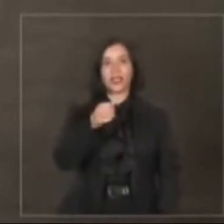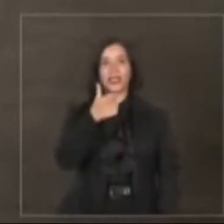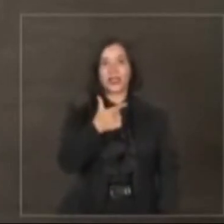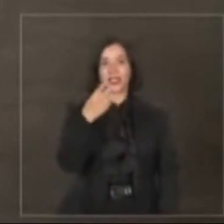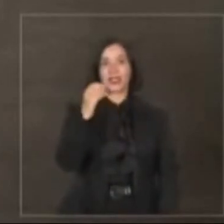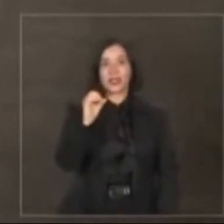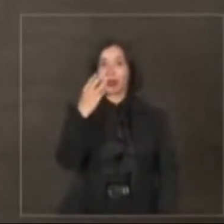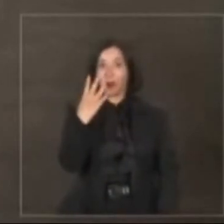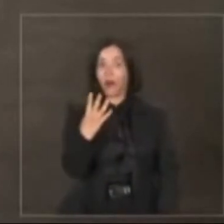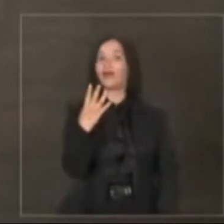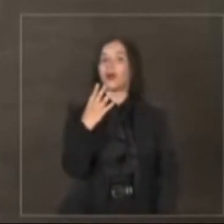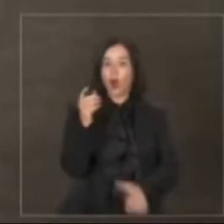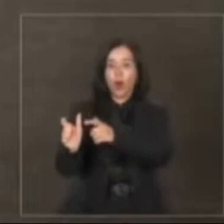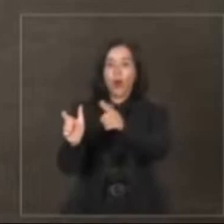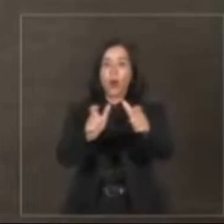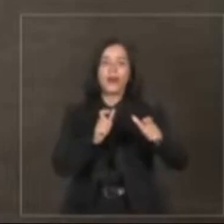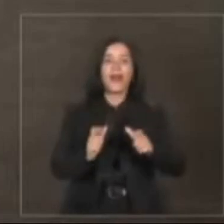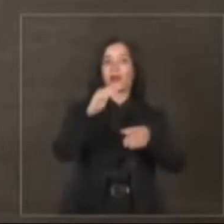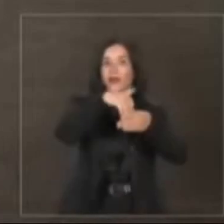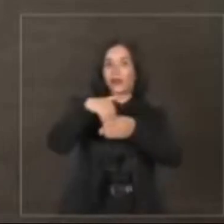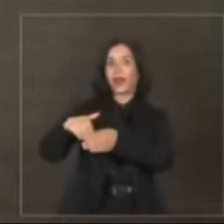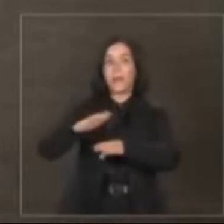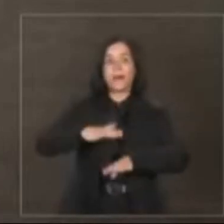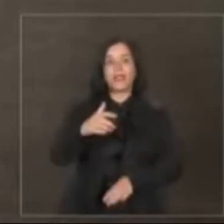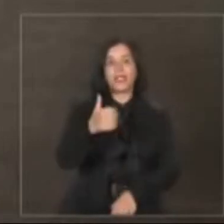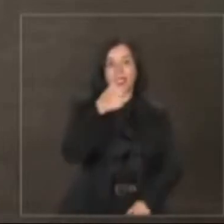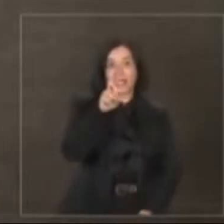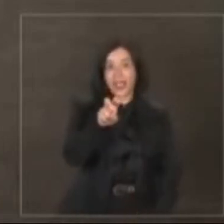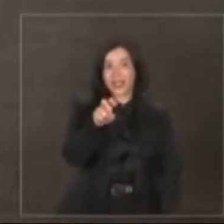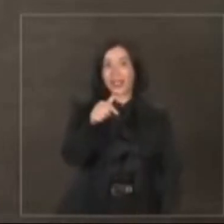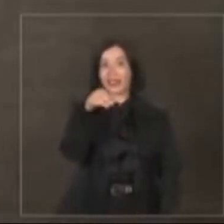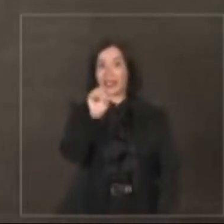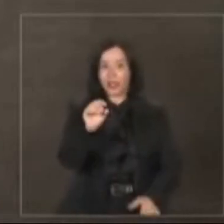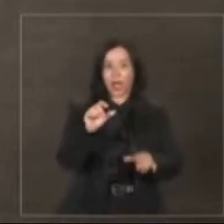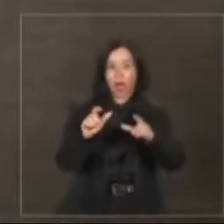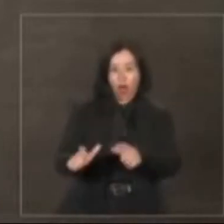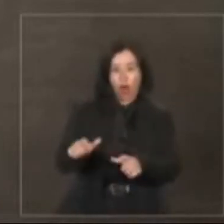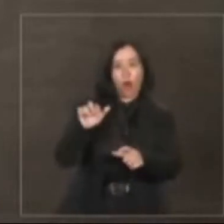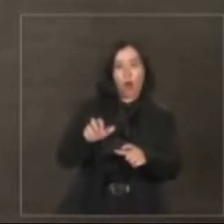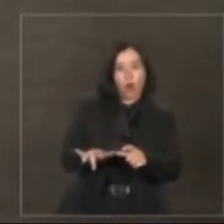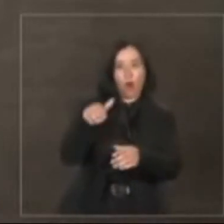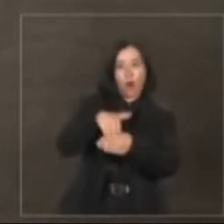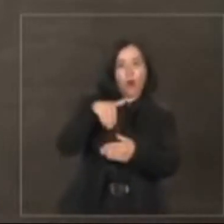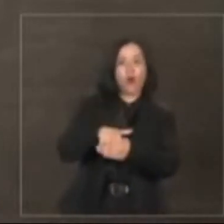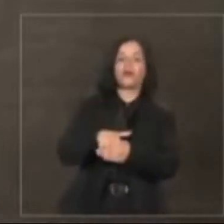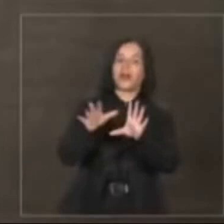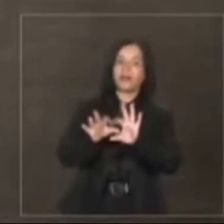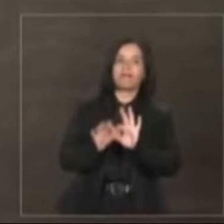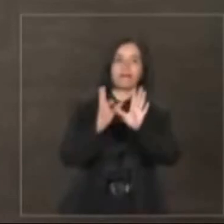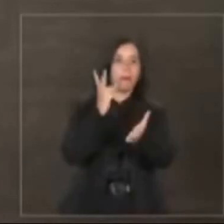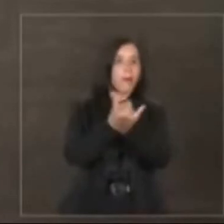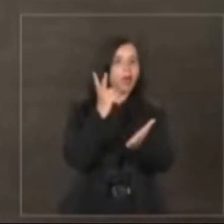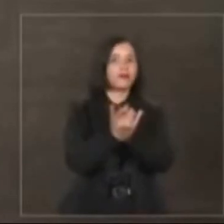96.204 locais de votação, mais de 570 mil urnas eletrônicas disponibilizadas, com a